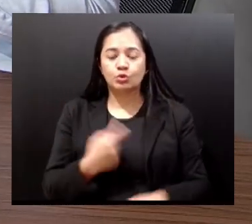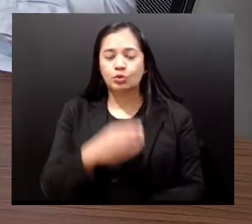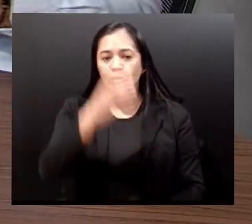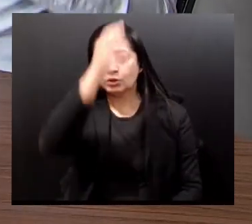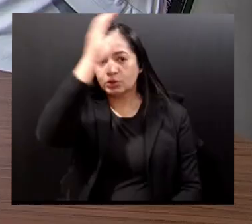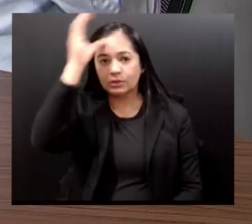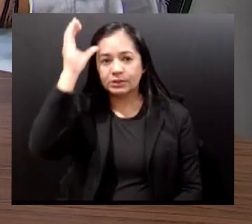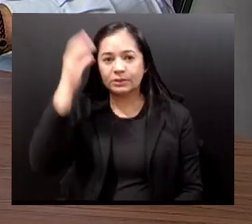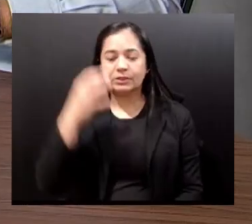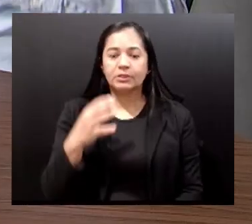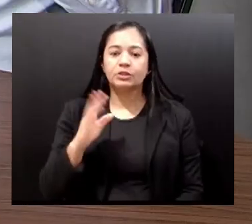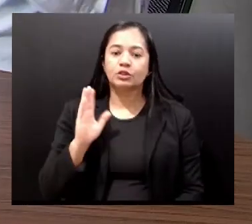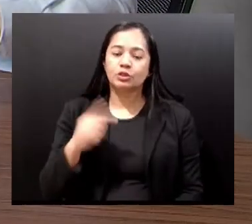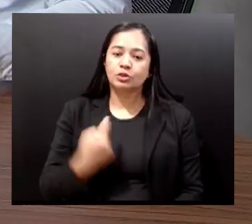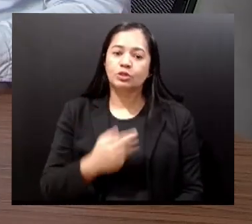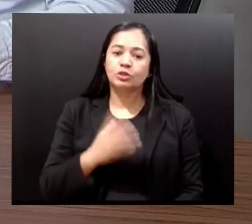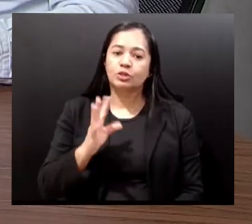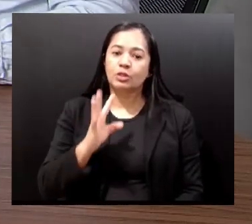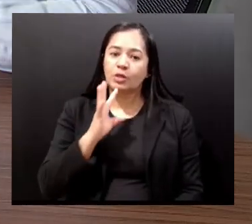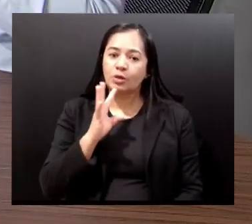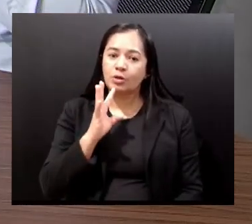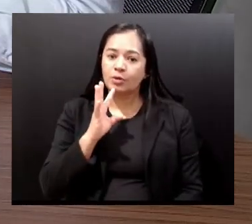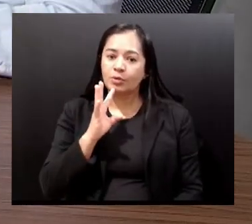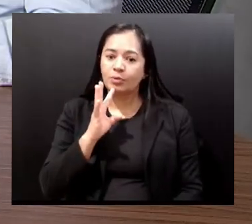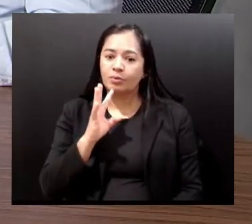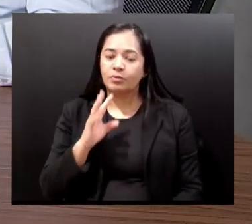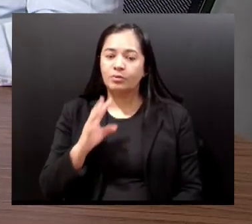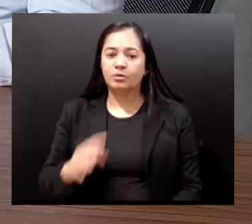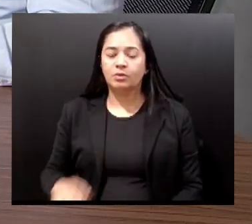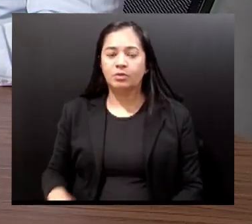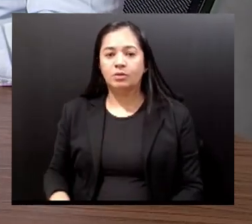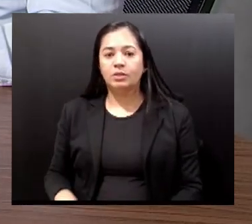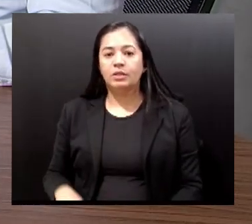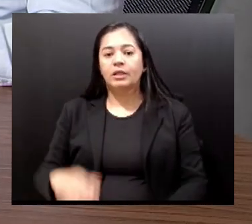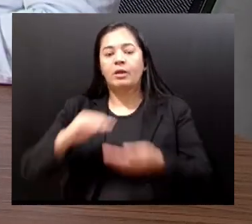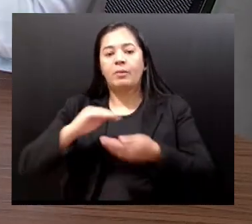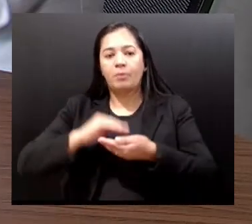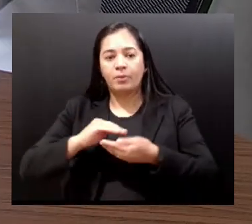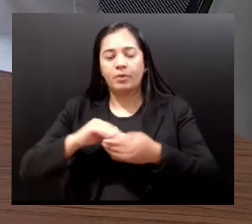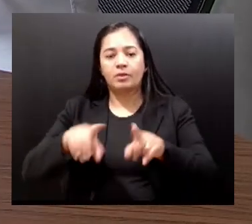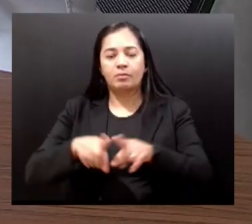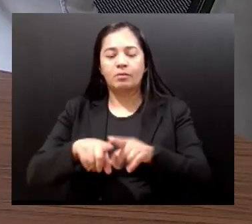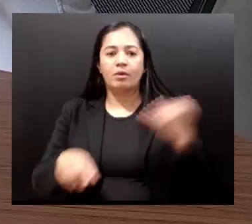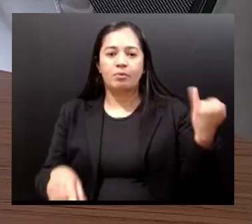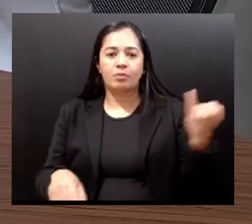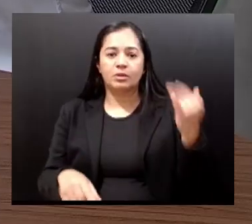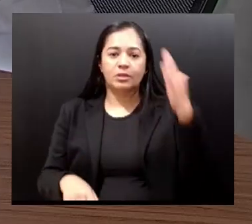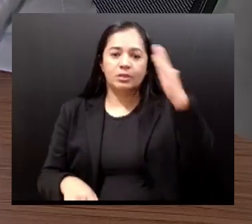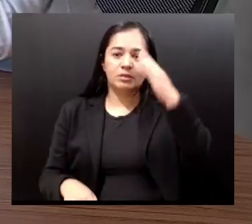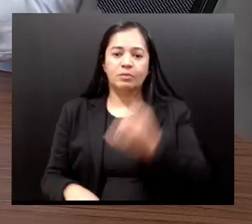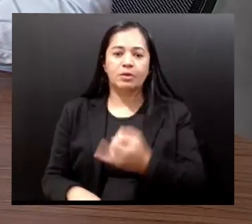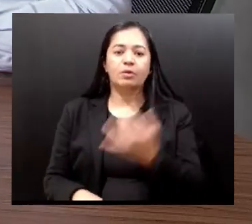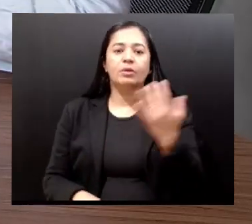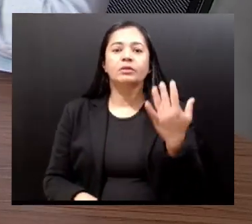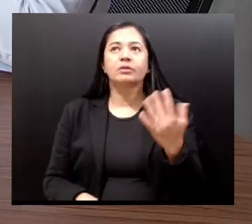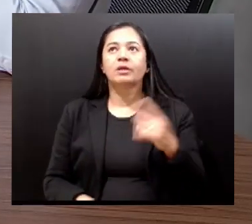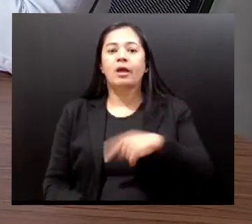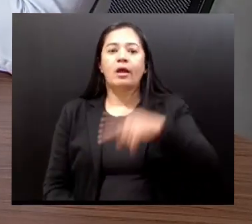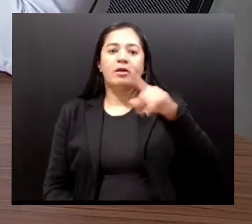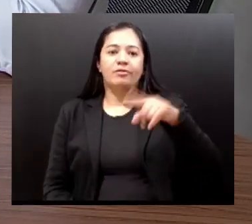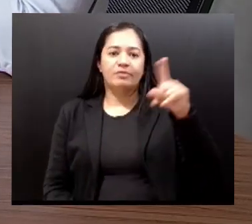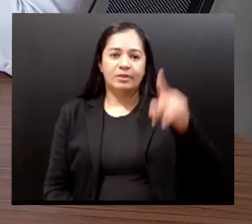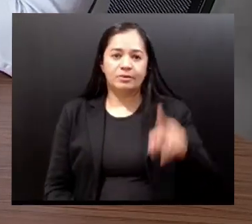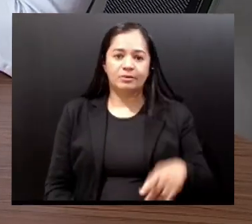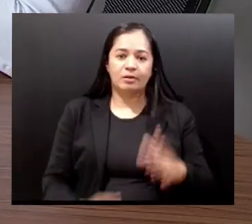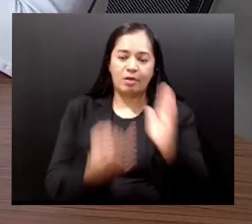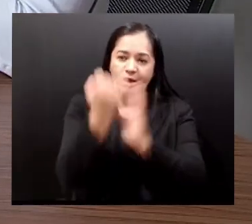e poupador em geral, é muito importante saber quanto que é a inflação. Eu vou dar um exemplo prático aqui pra gente. Vamos supor que você tem